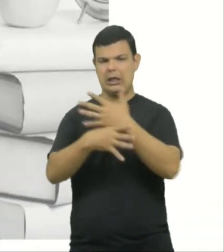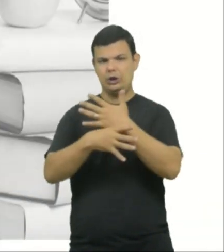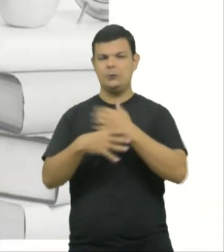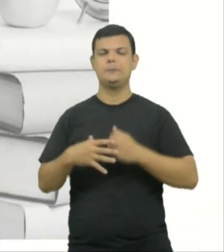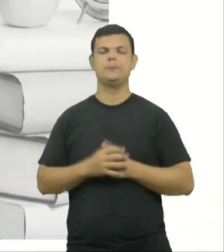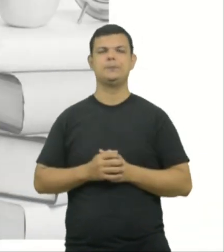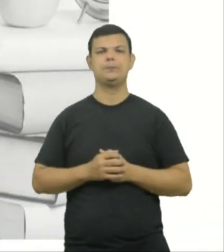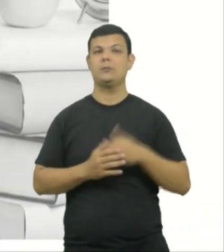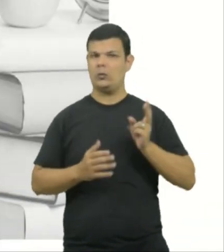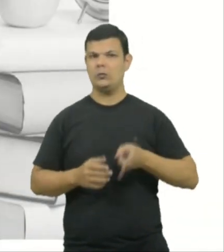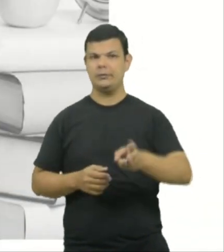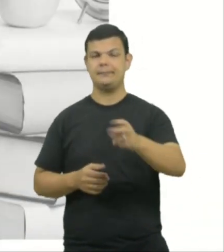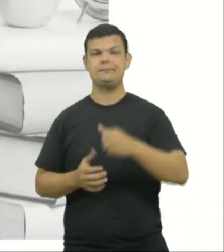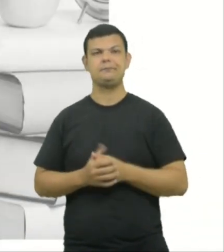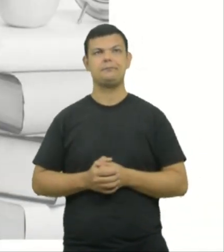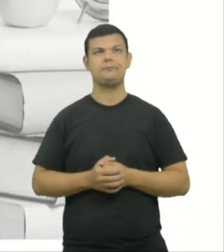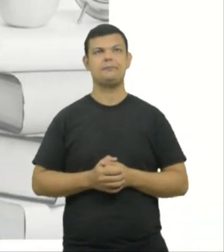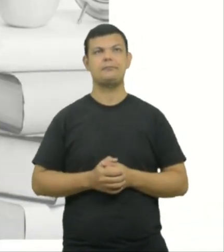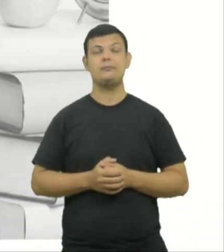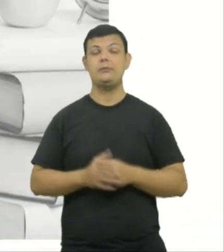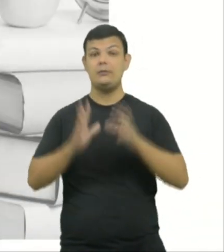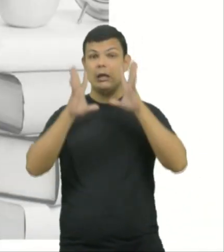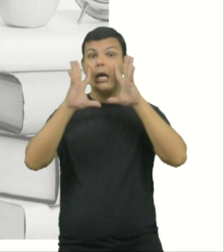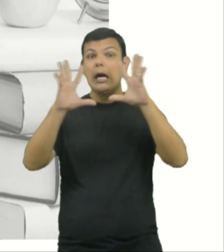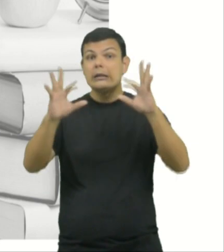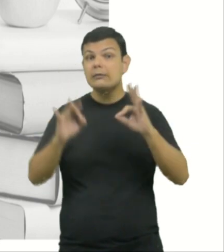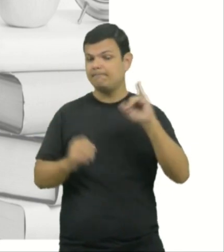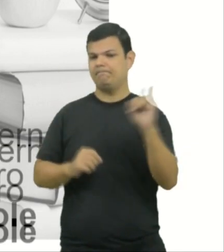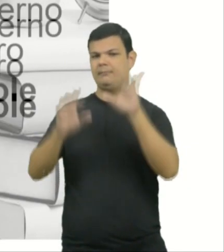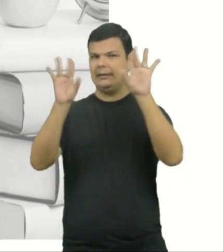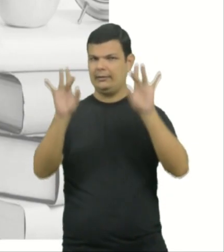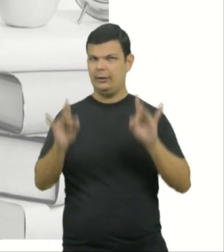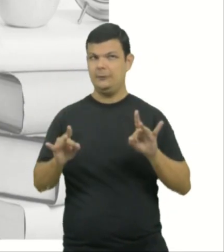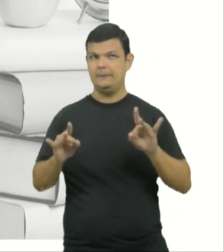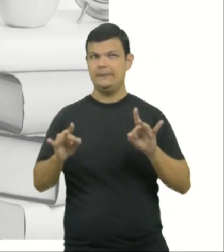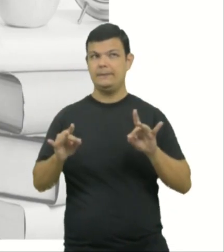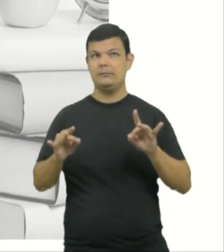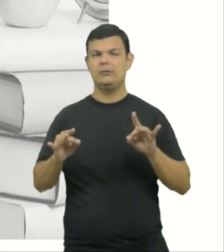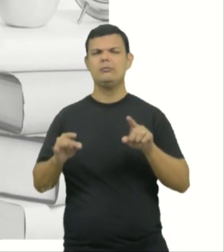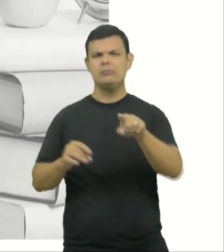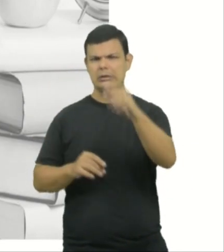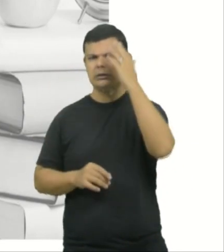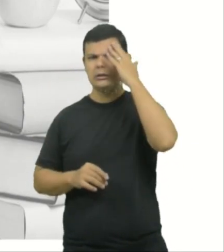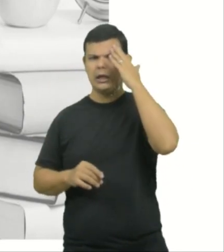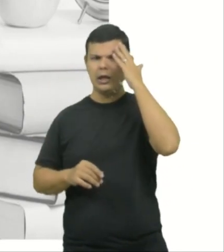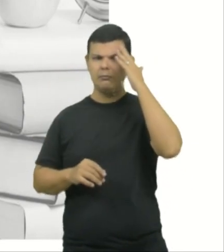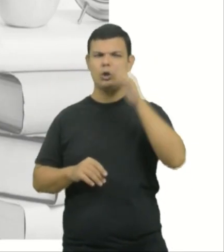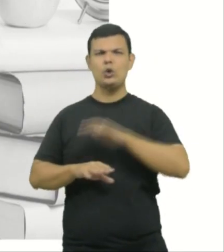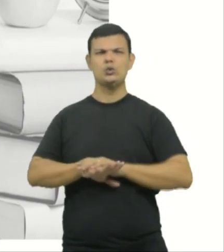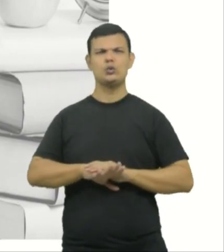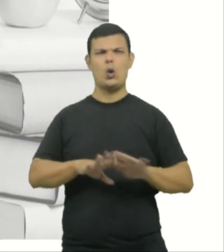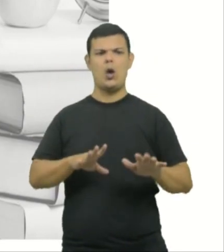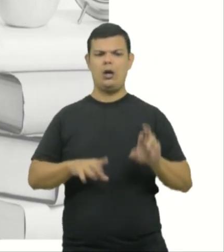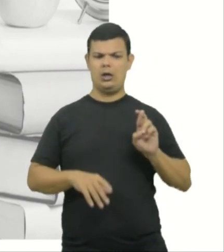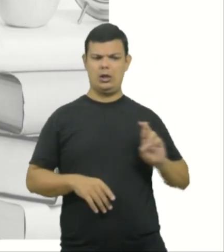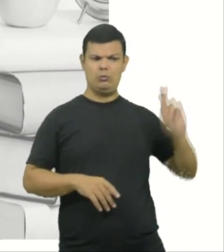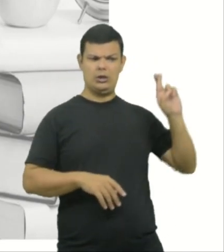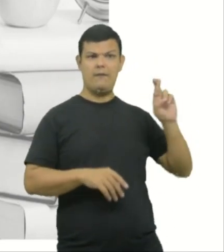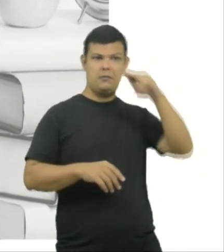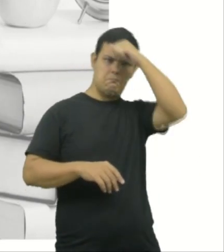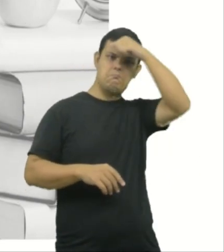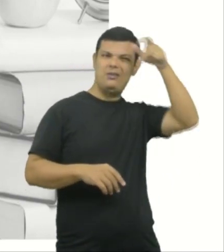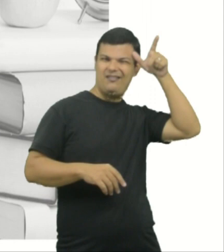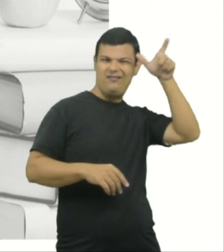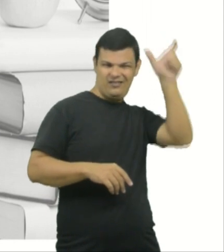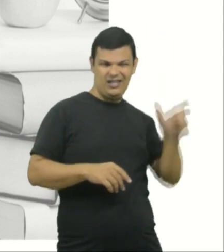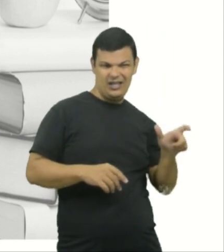lá, continuando. Gente, atenção agora com um detalhe. Você sabia que não é só a responsabilidade do prefeito e